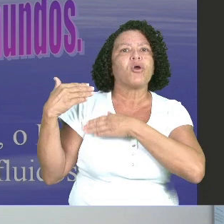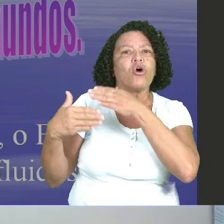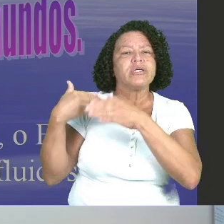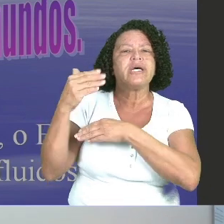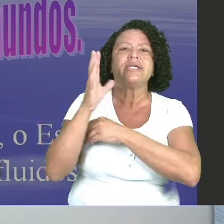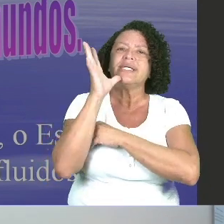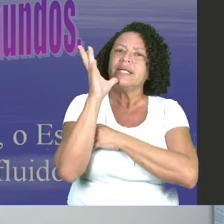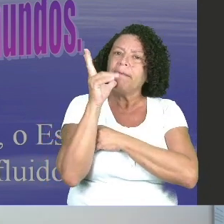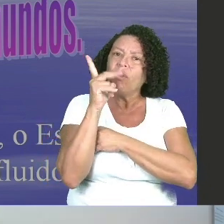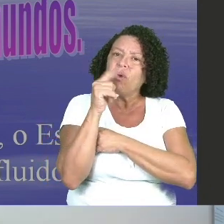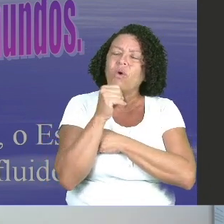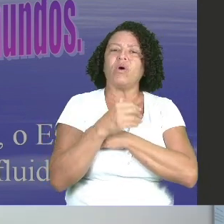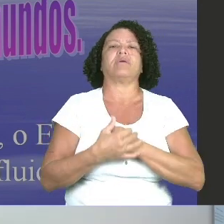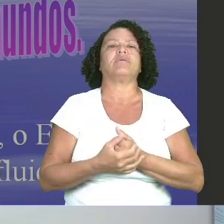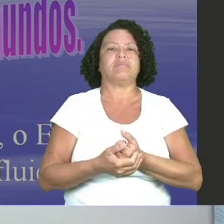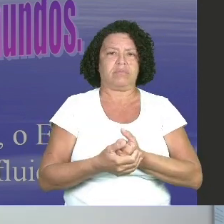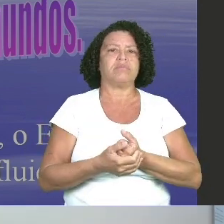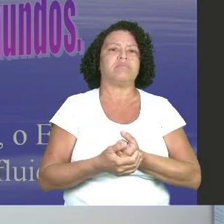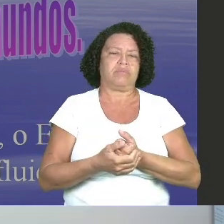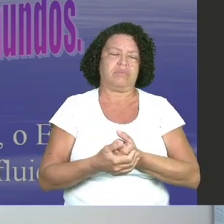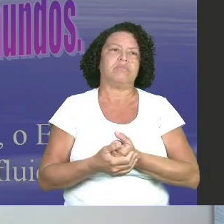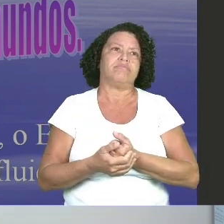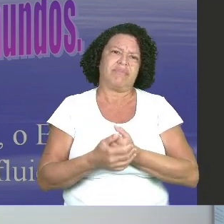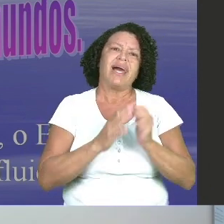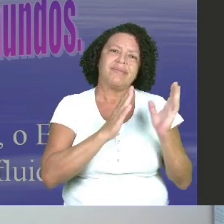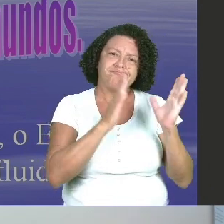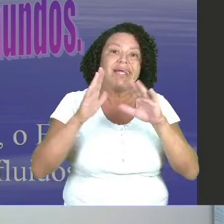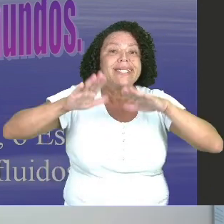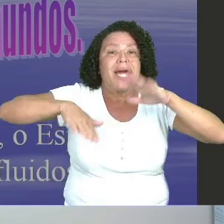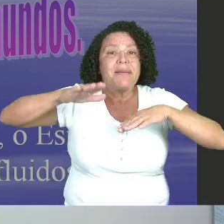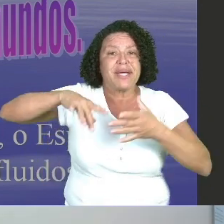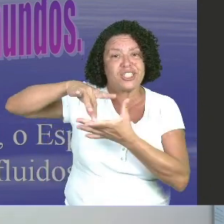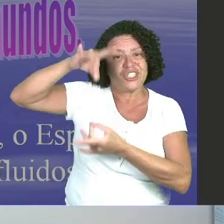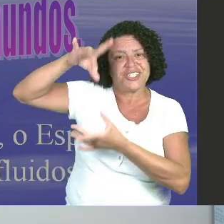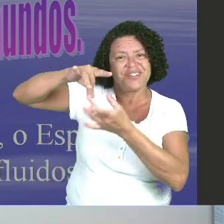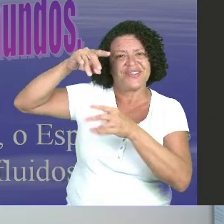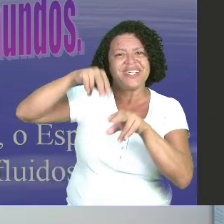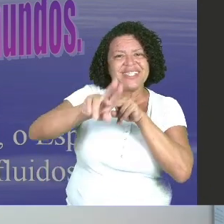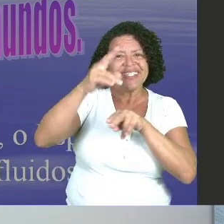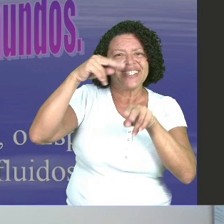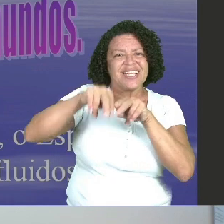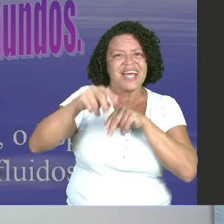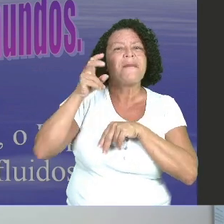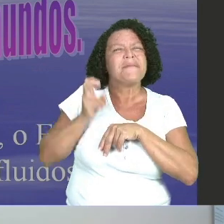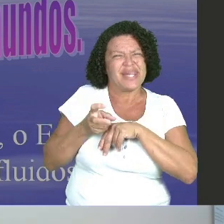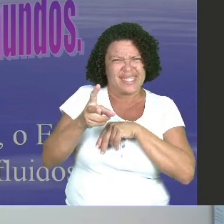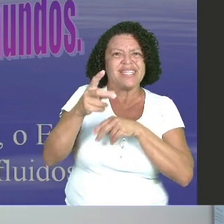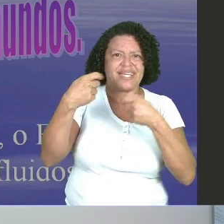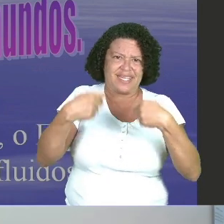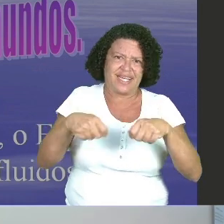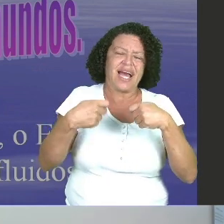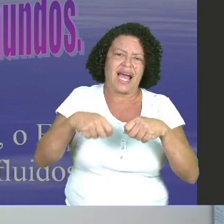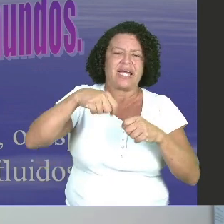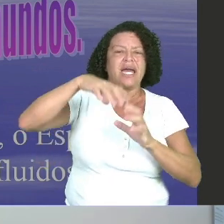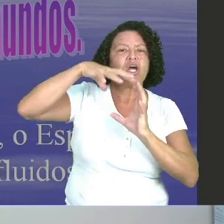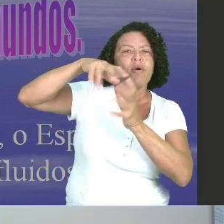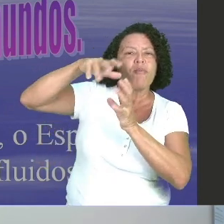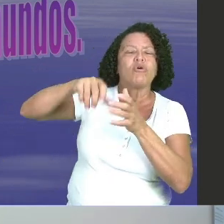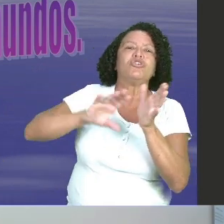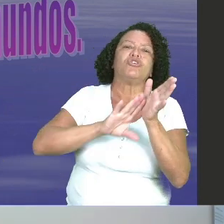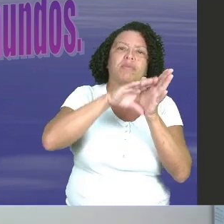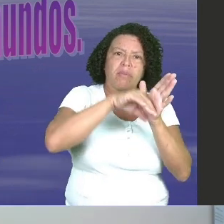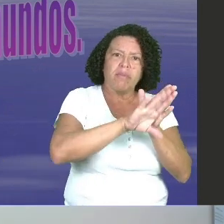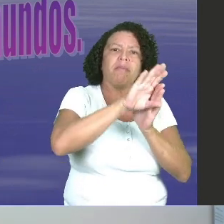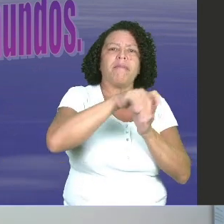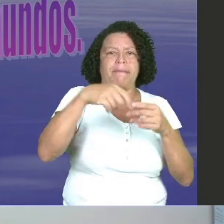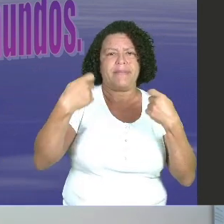demorado, irá ainda, por algumas reencarnações, ainda habitar em mundos de provas e